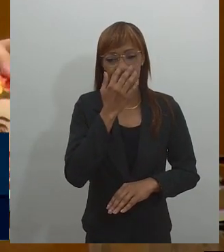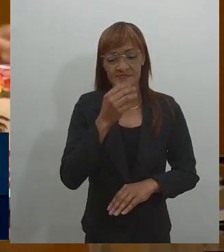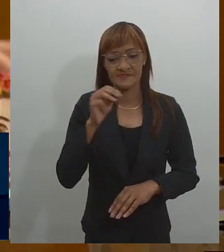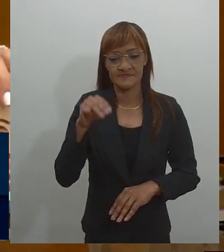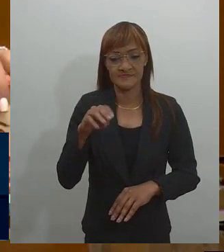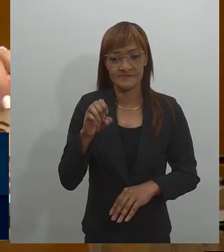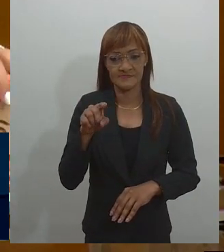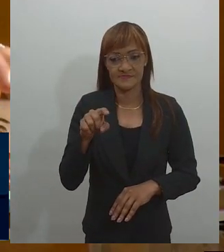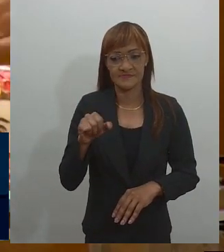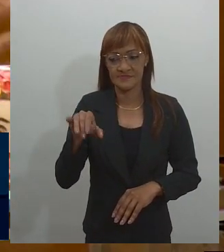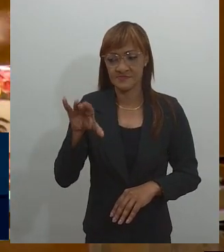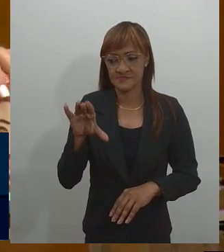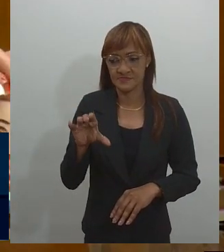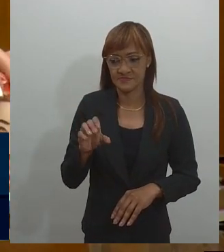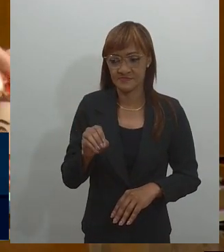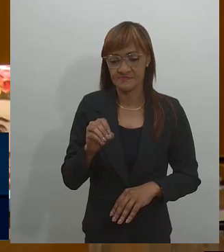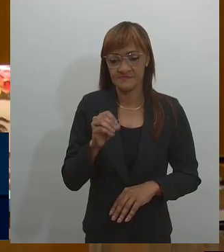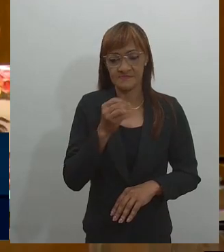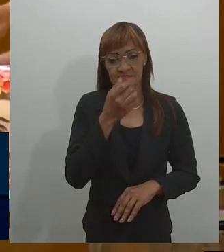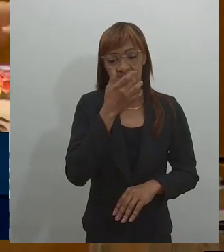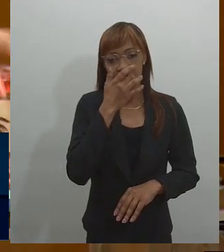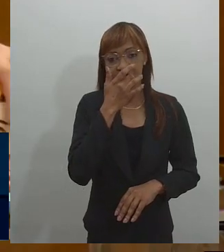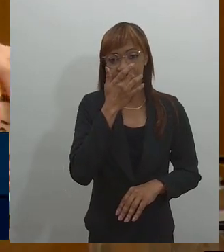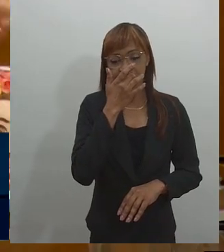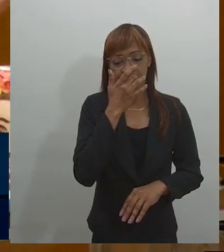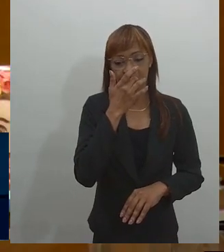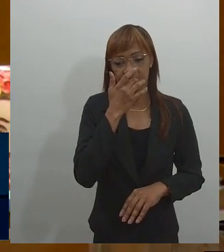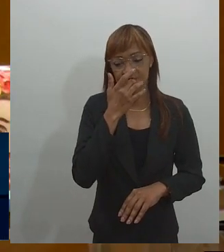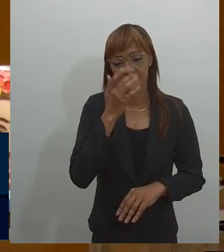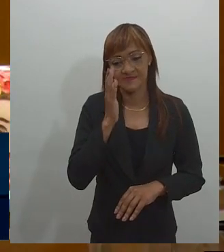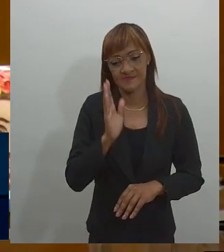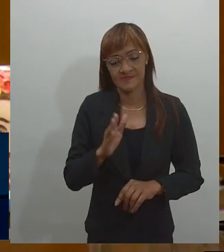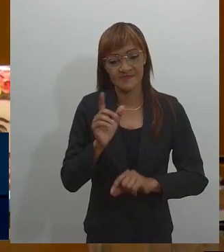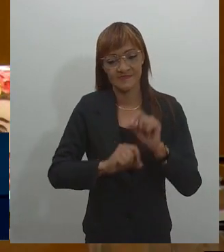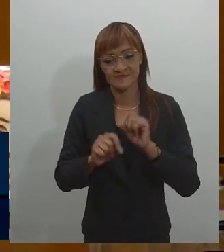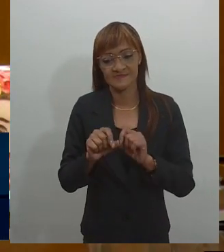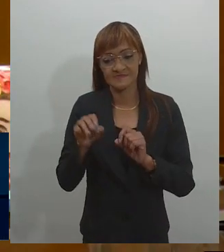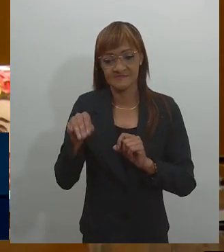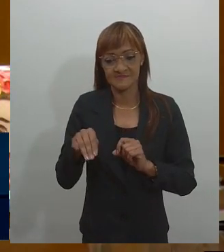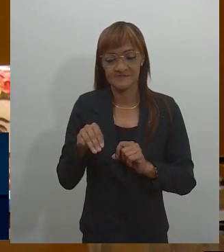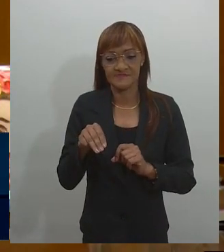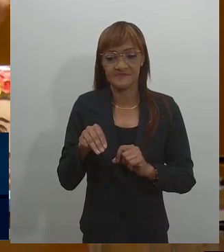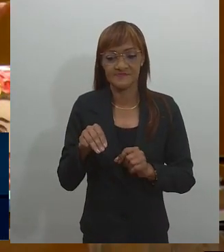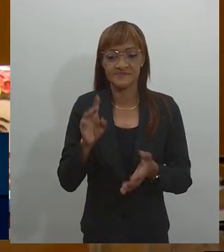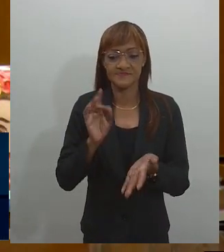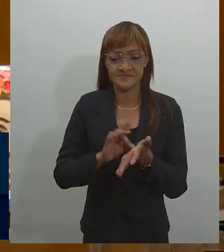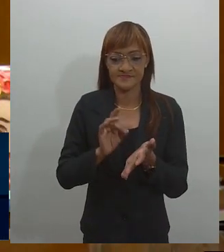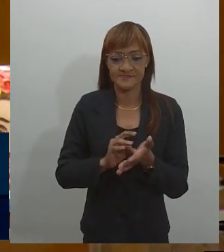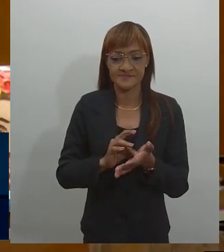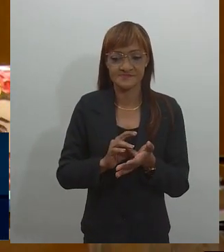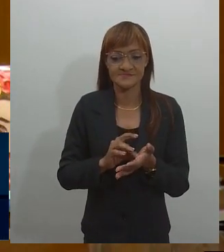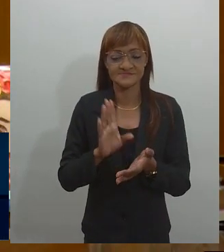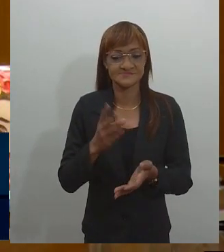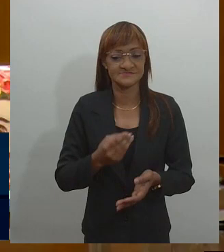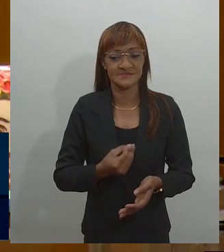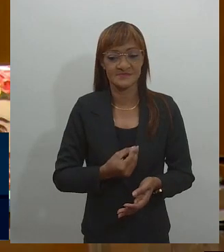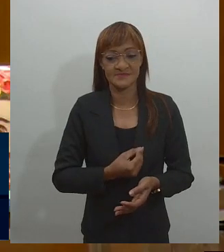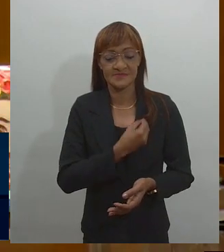Estou também aqui na bancada, tenho uma bolsa com a imagem de Frida Kahlo, que eu tive a honra